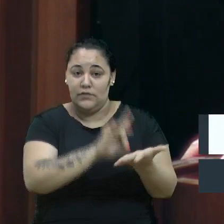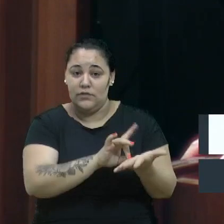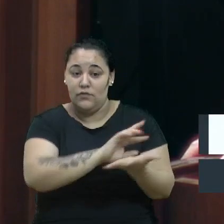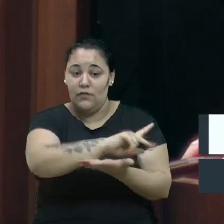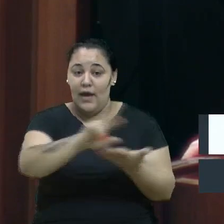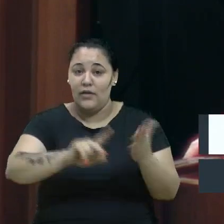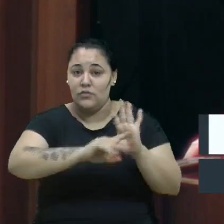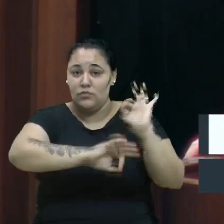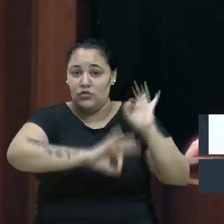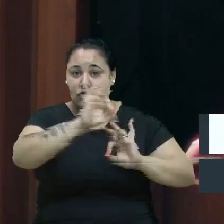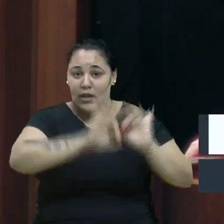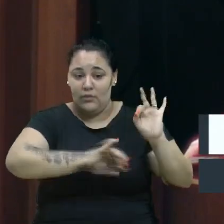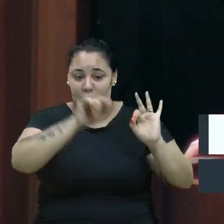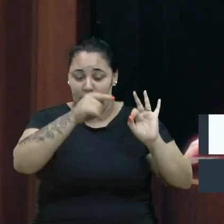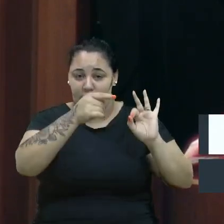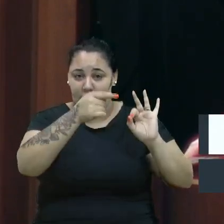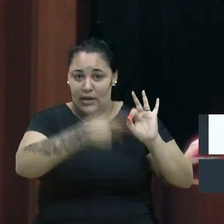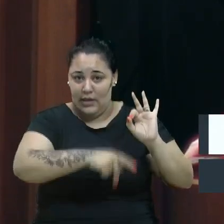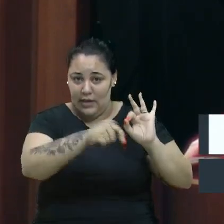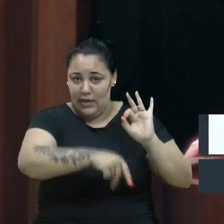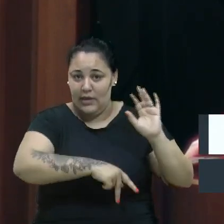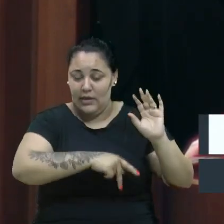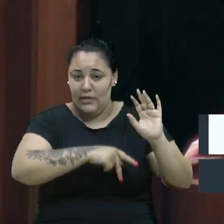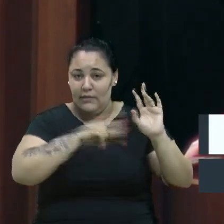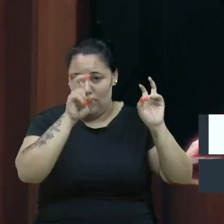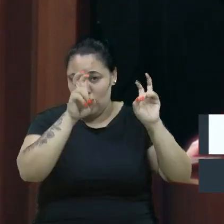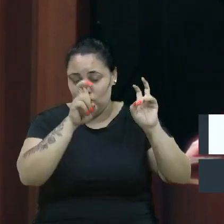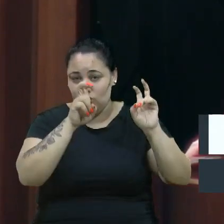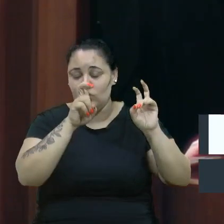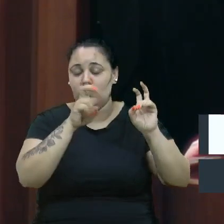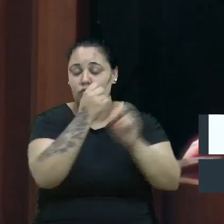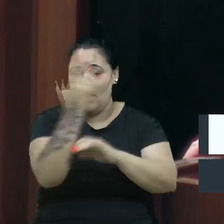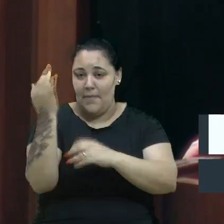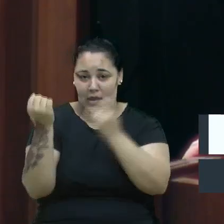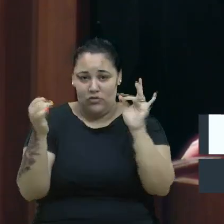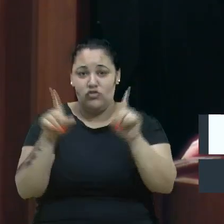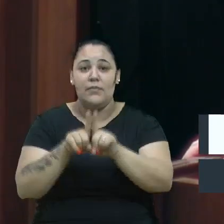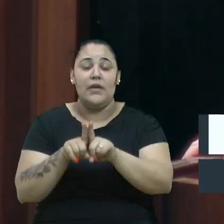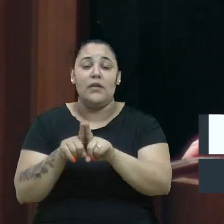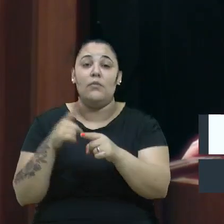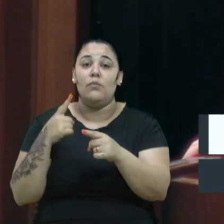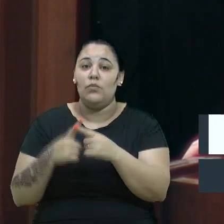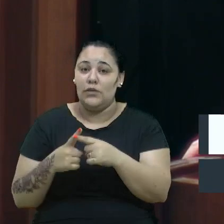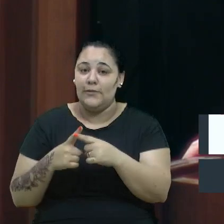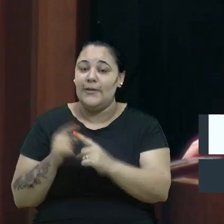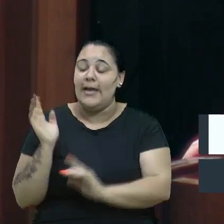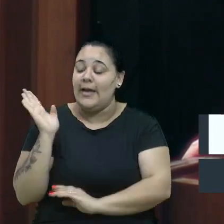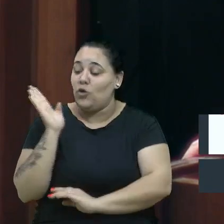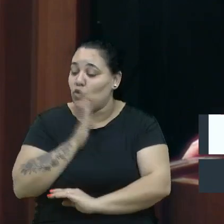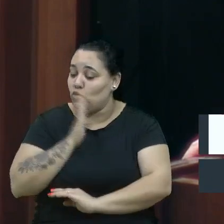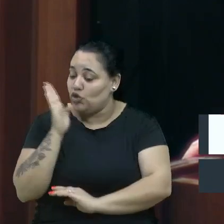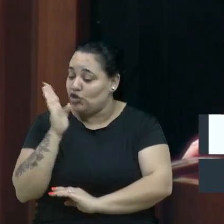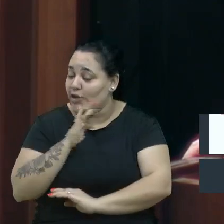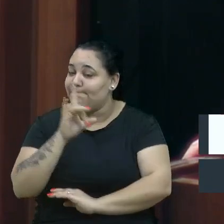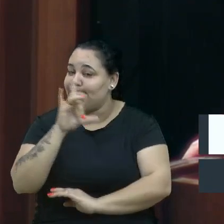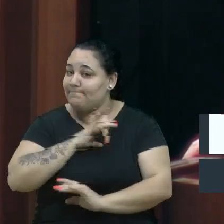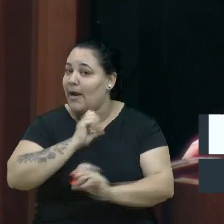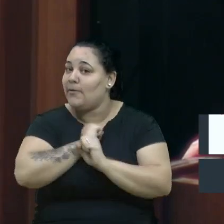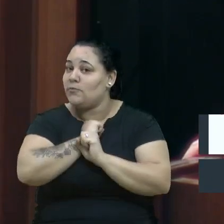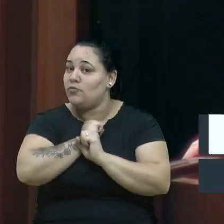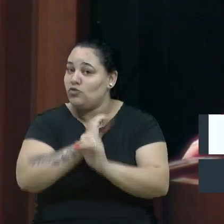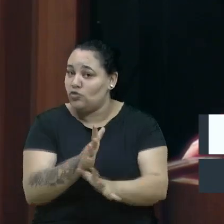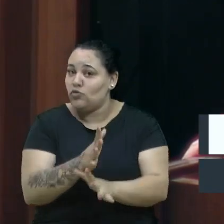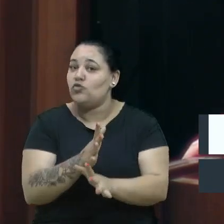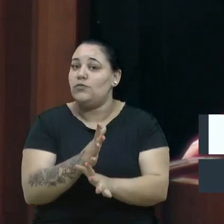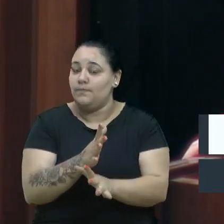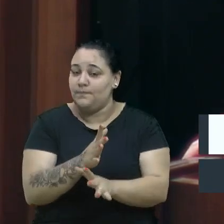projetos nesta casa, referente ao tema meio ambiente também, porque urge ações, né, do nosso